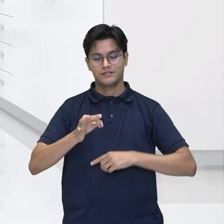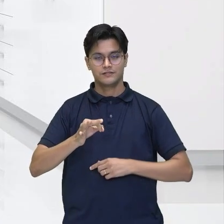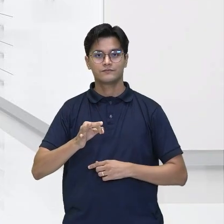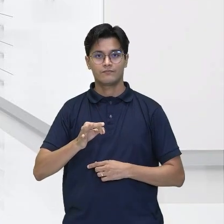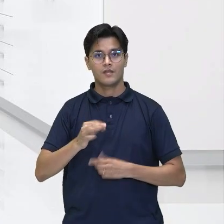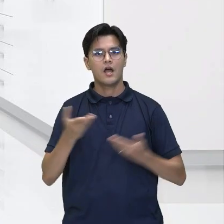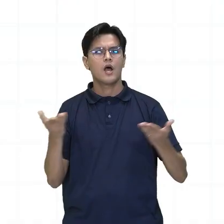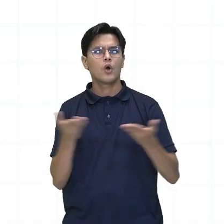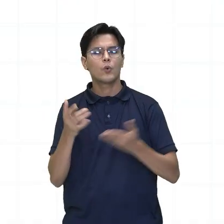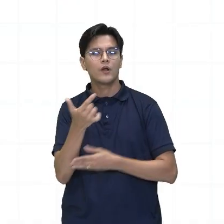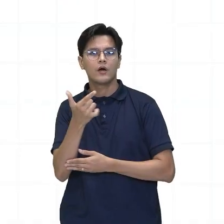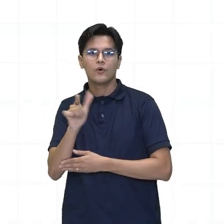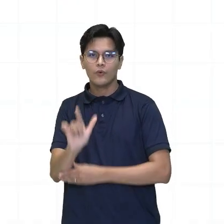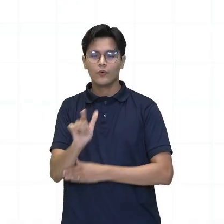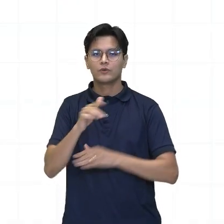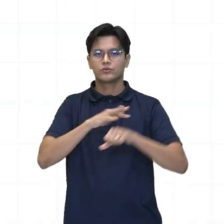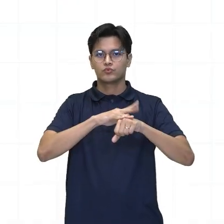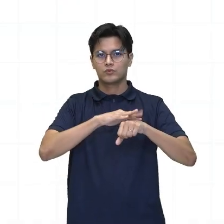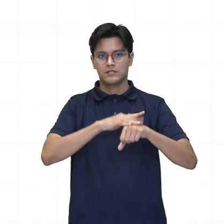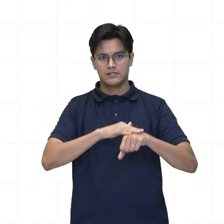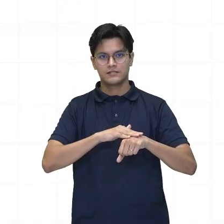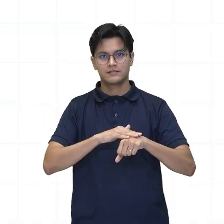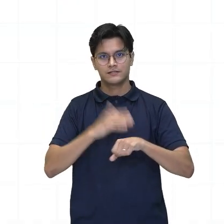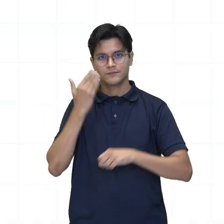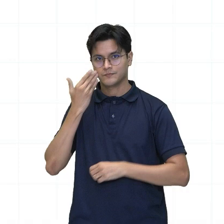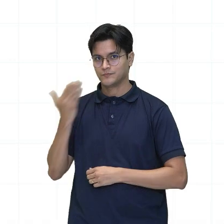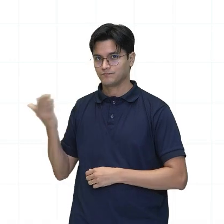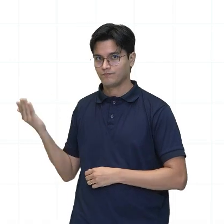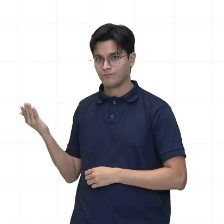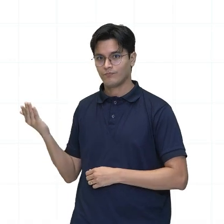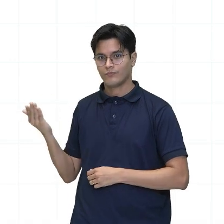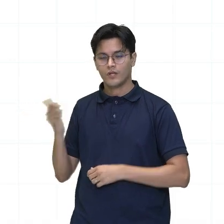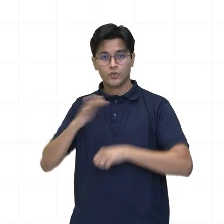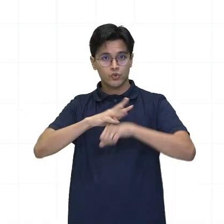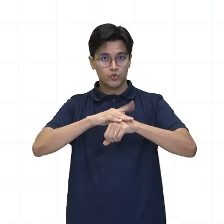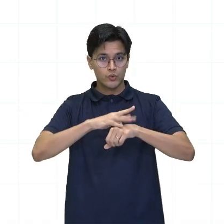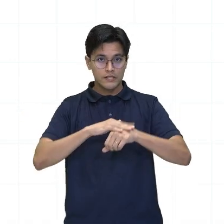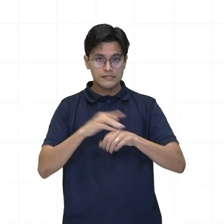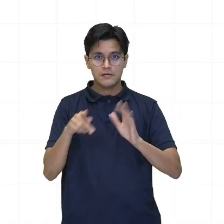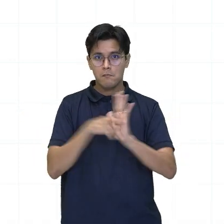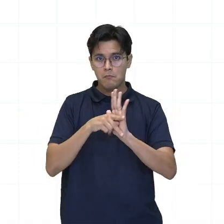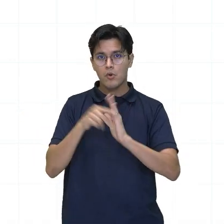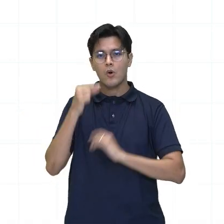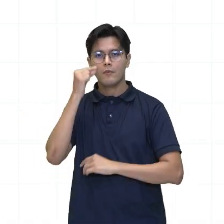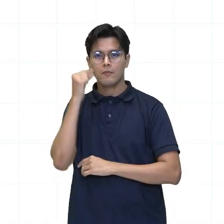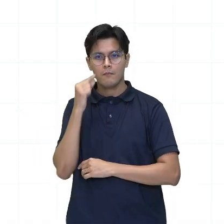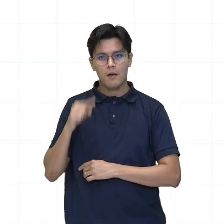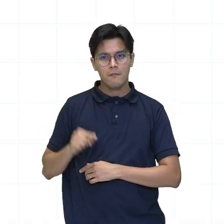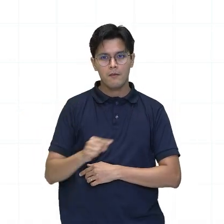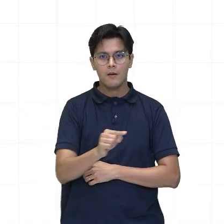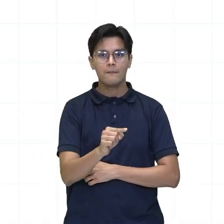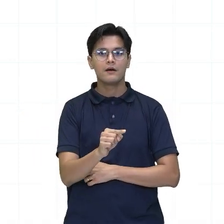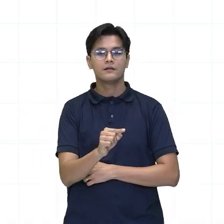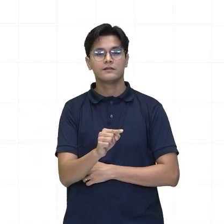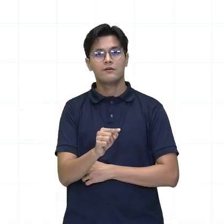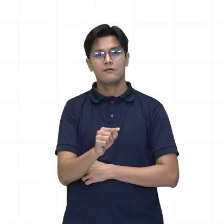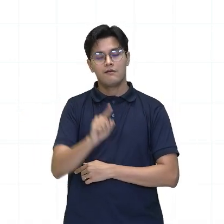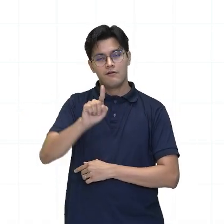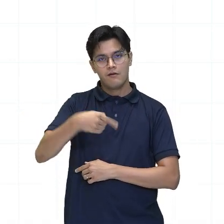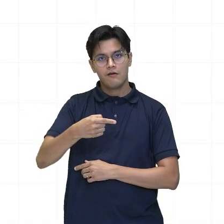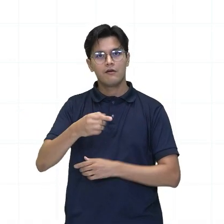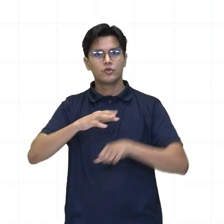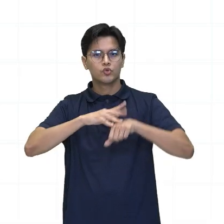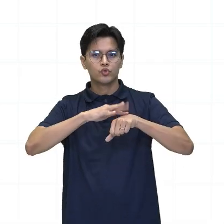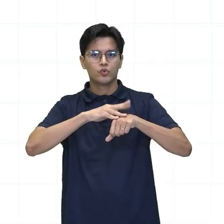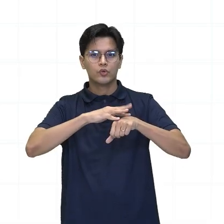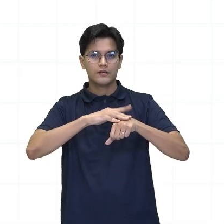a leptospirose. A leptospirose, além de todas as outras doenças, mas ela é uma doença...